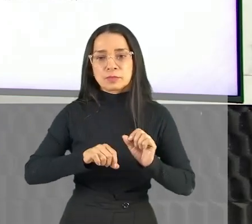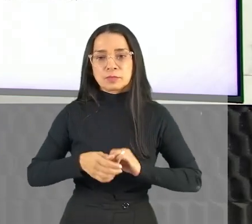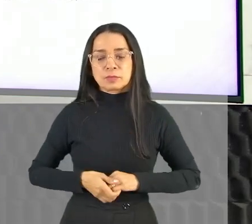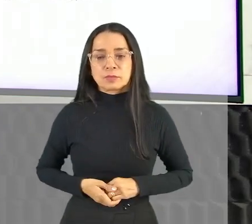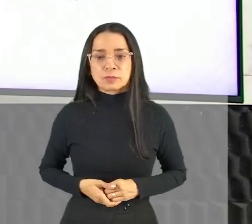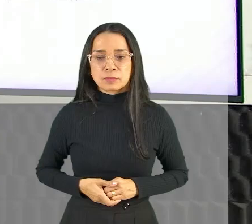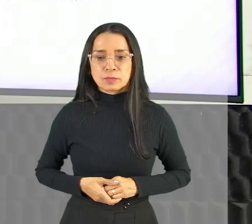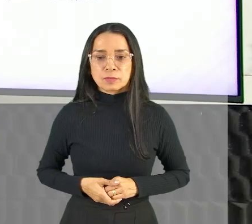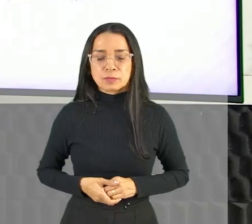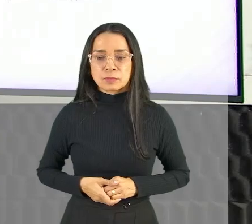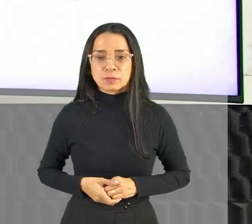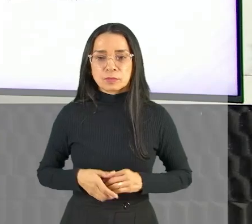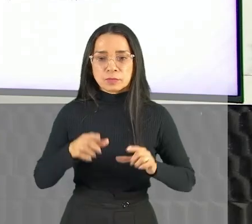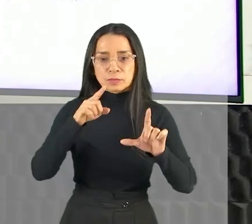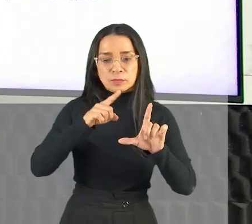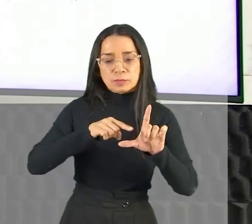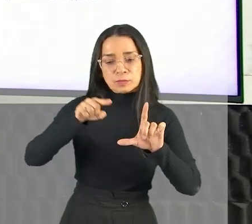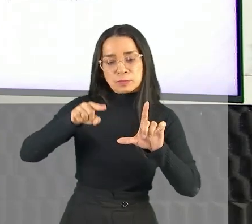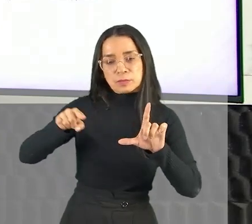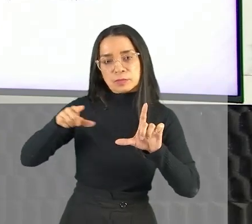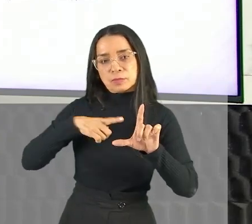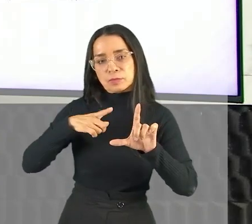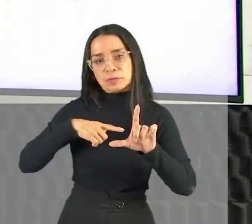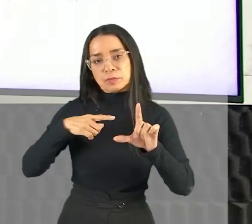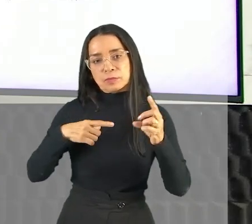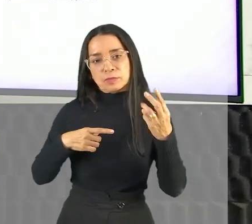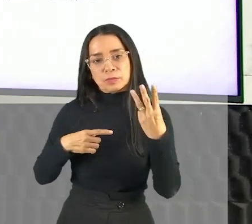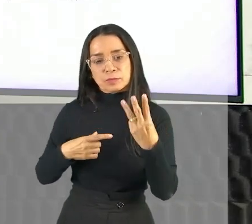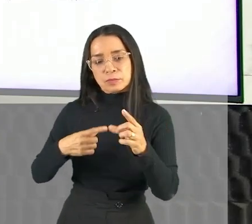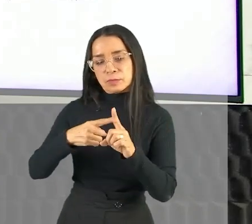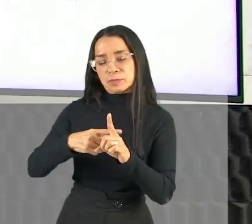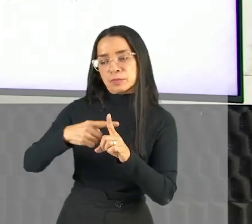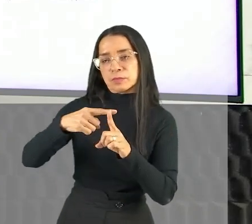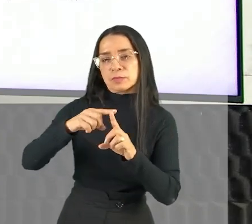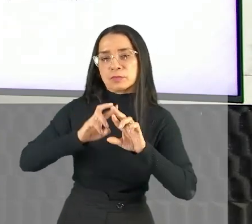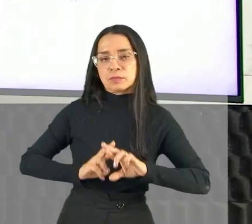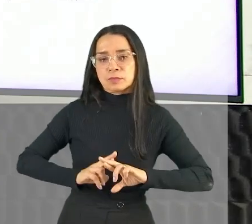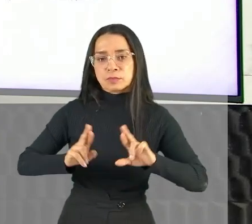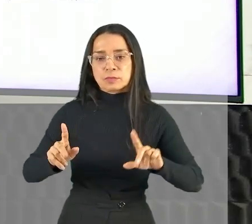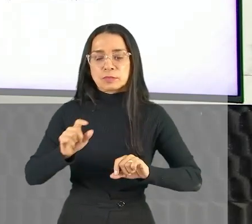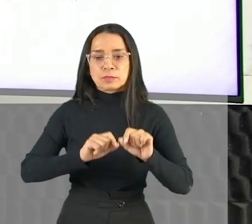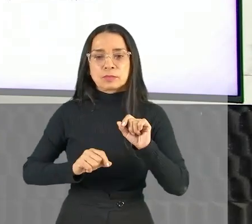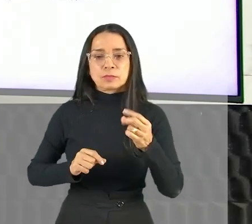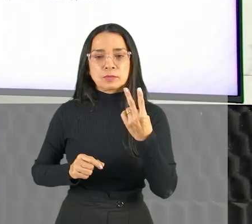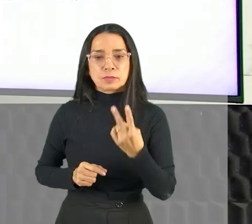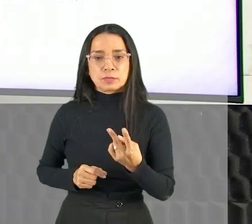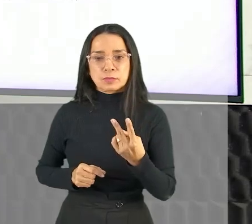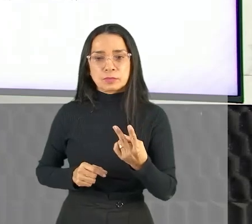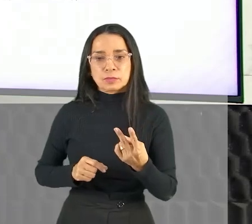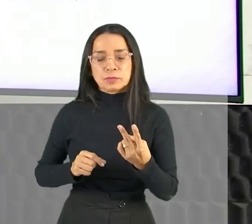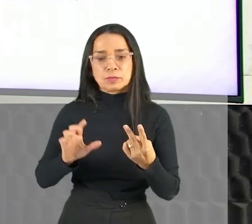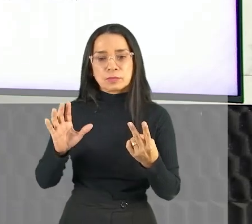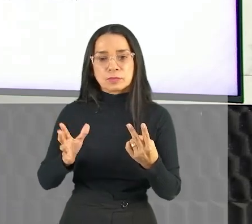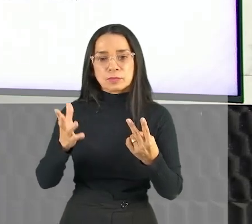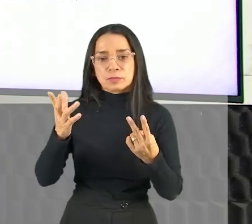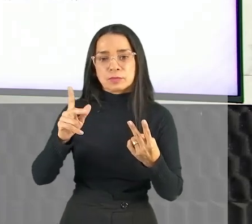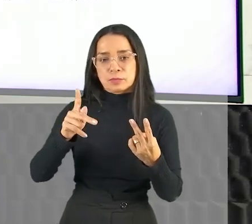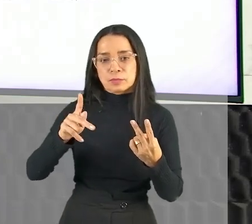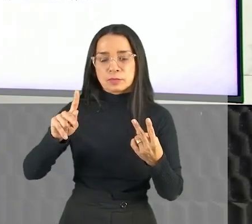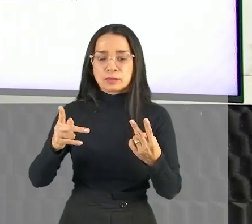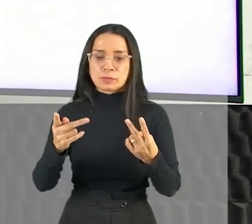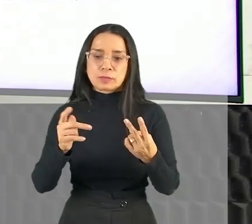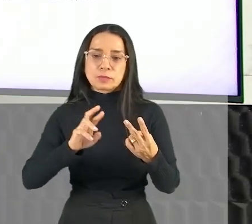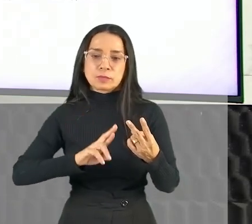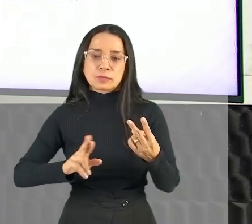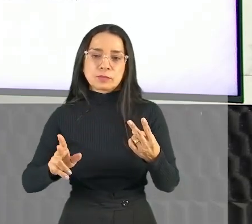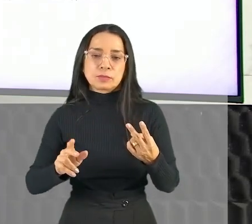só, esse gráfico, ele traz 3 temperaturas diferentes, né, e 2 situações de pH diferente. Uma ácida,